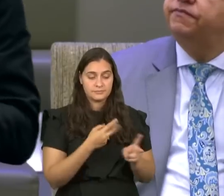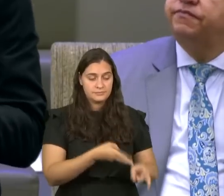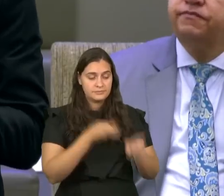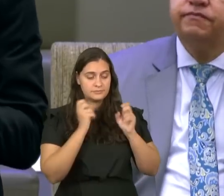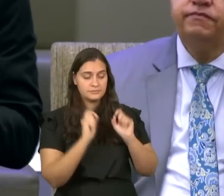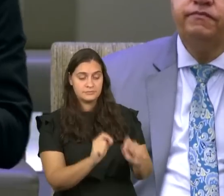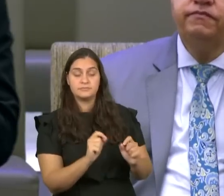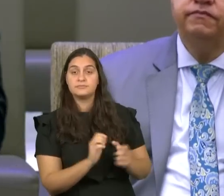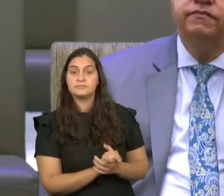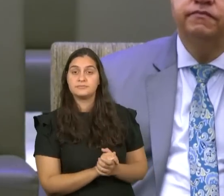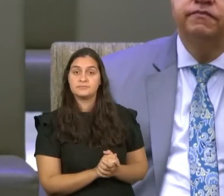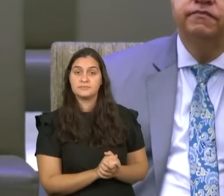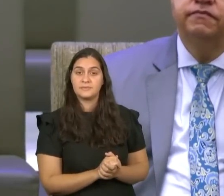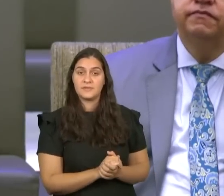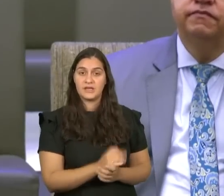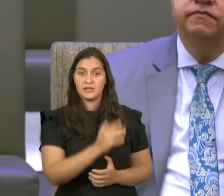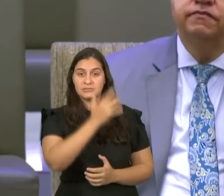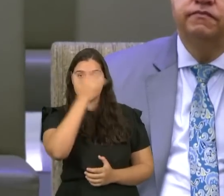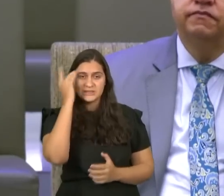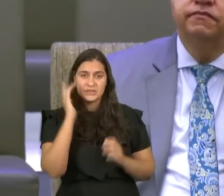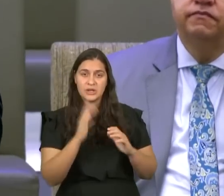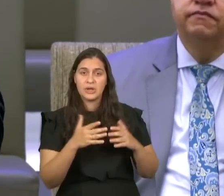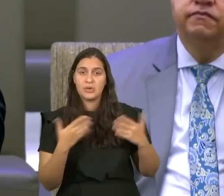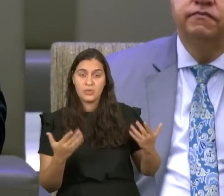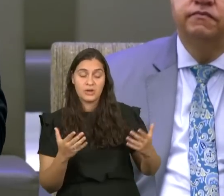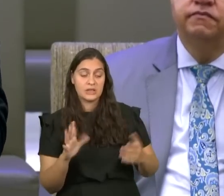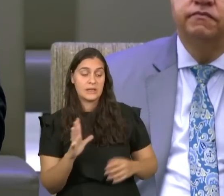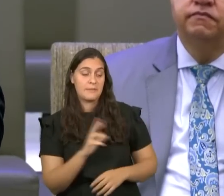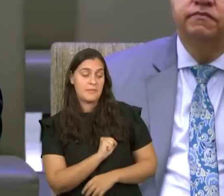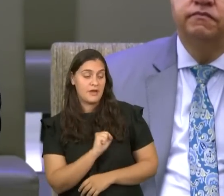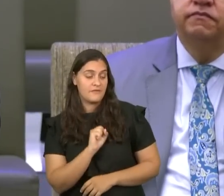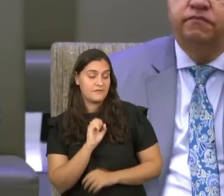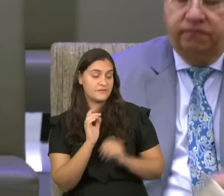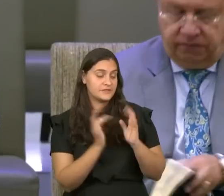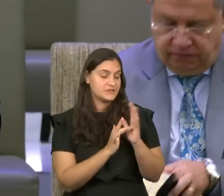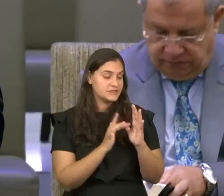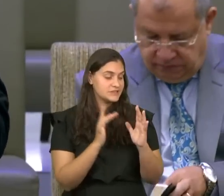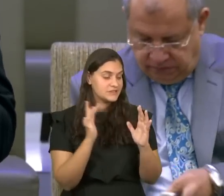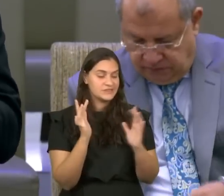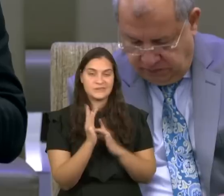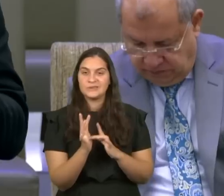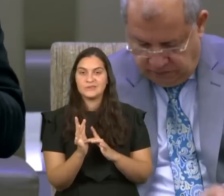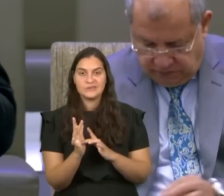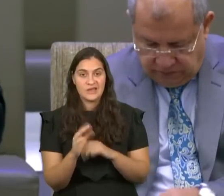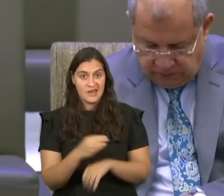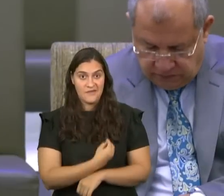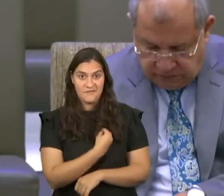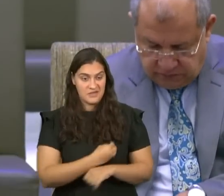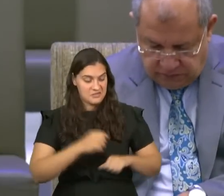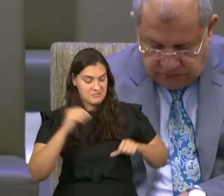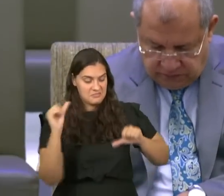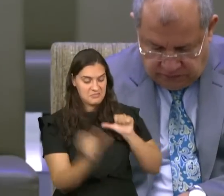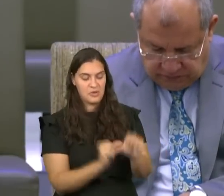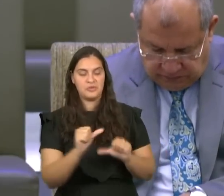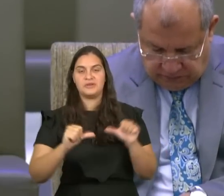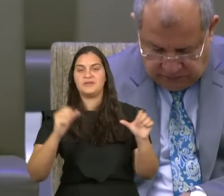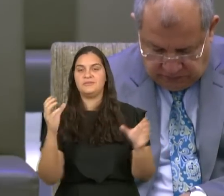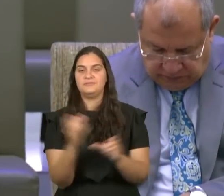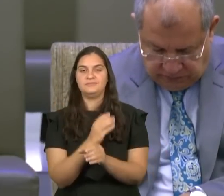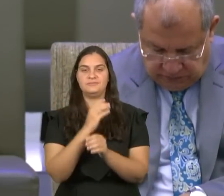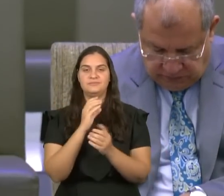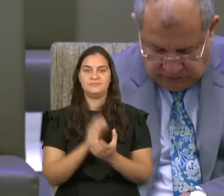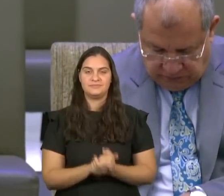estas pessoas quando correspondiam ao seu amor tinham suas vidas transformadas e os